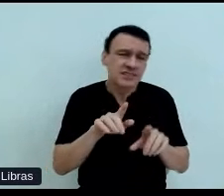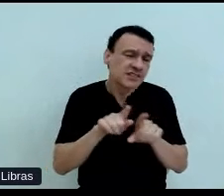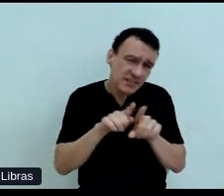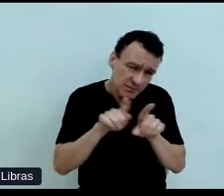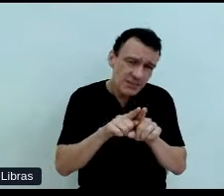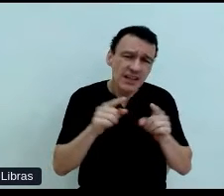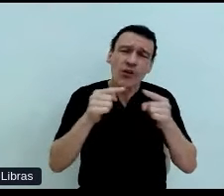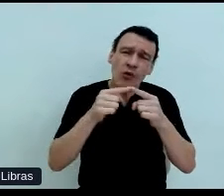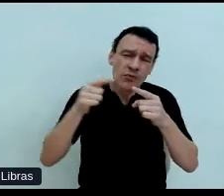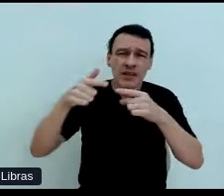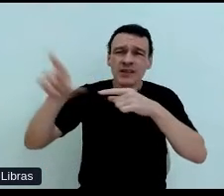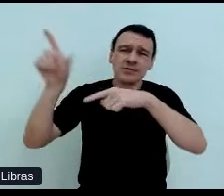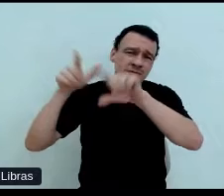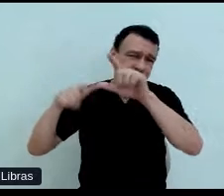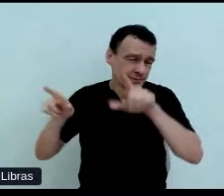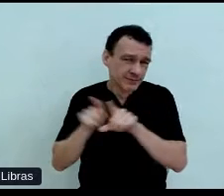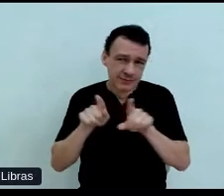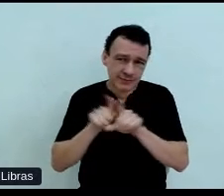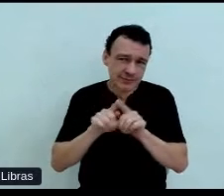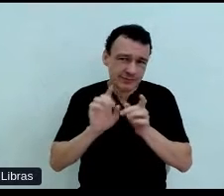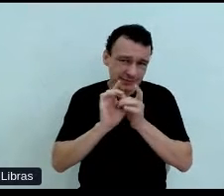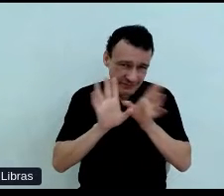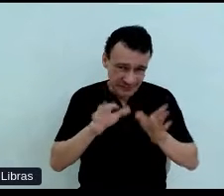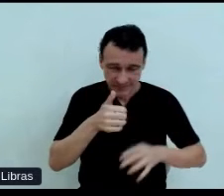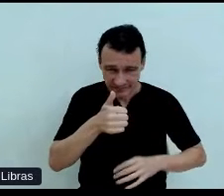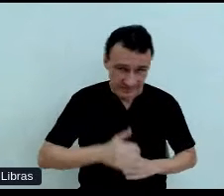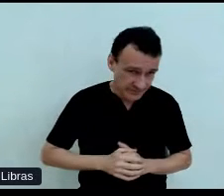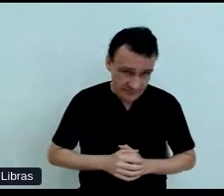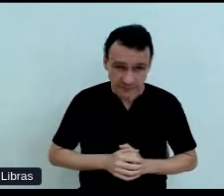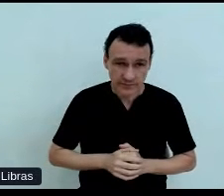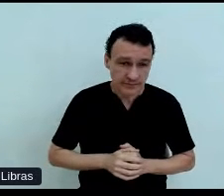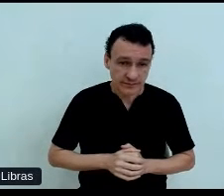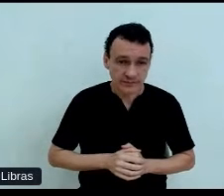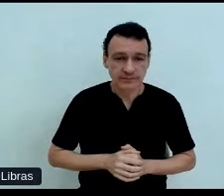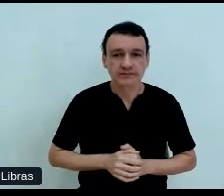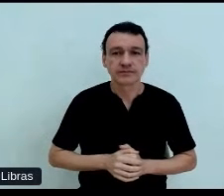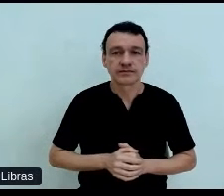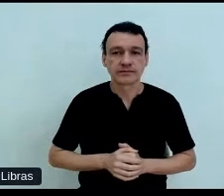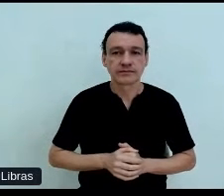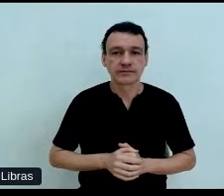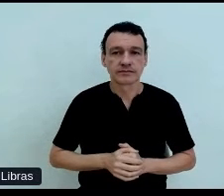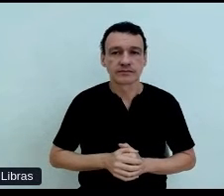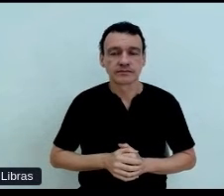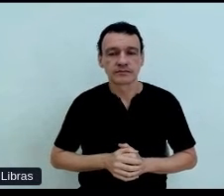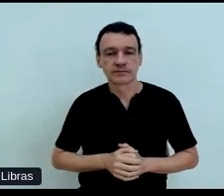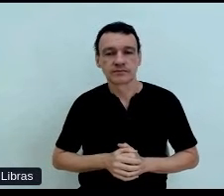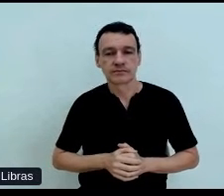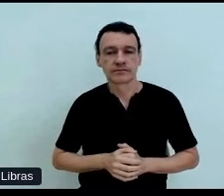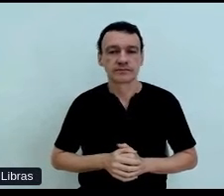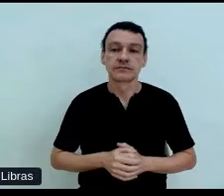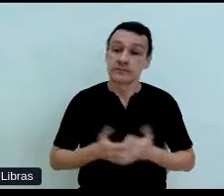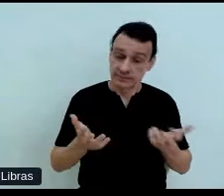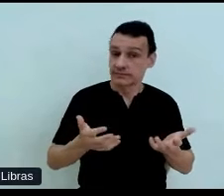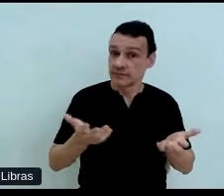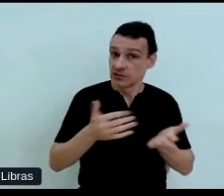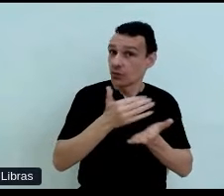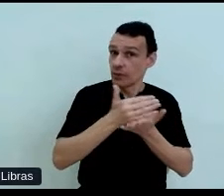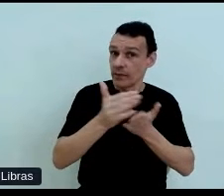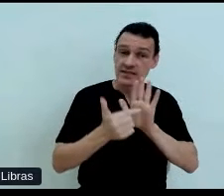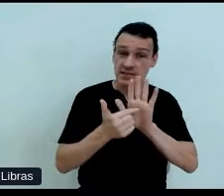as diferenças também. Então, vamos lá, vamos para essa apresentação.